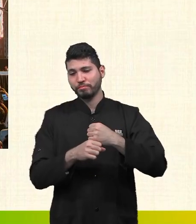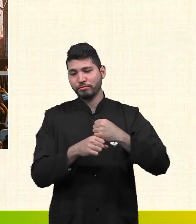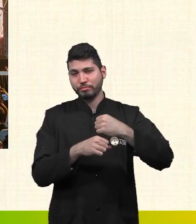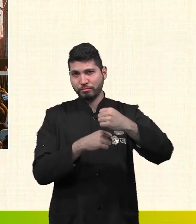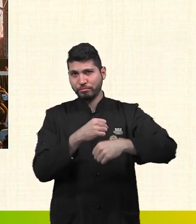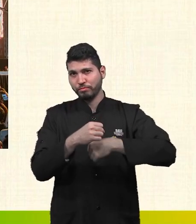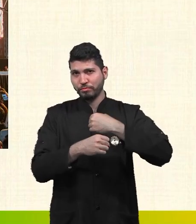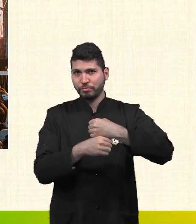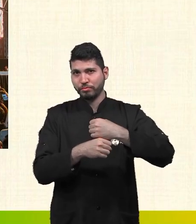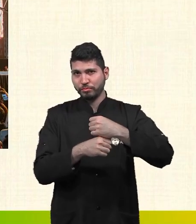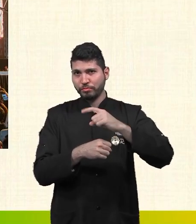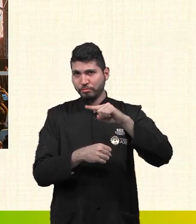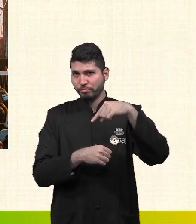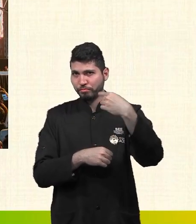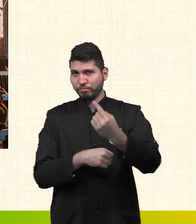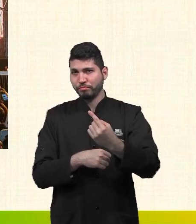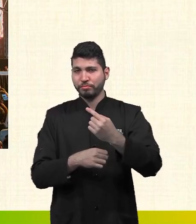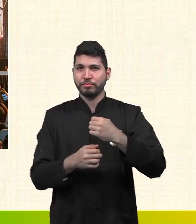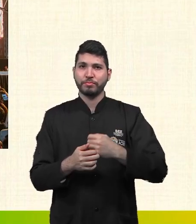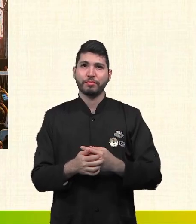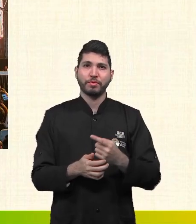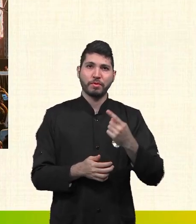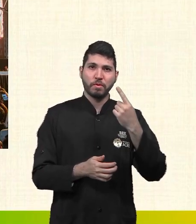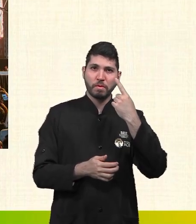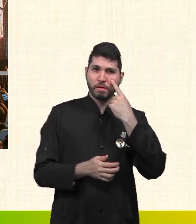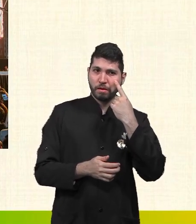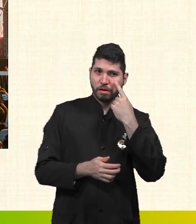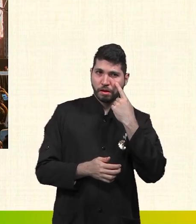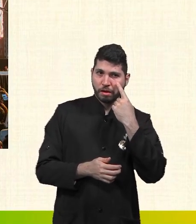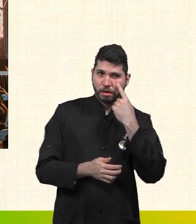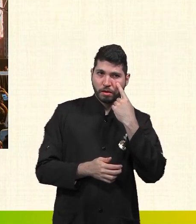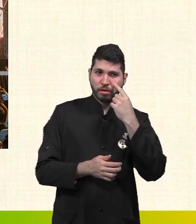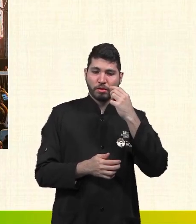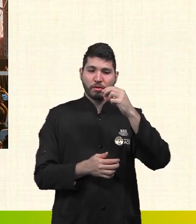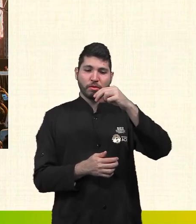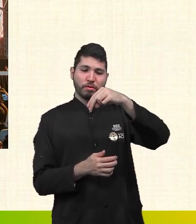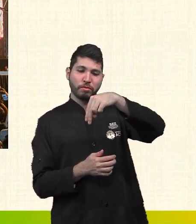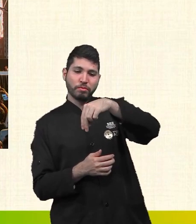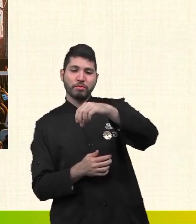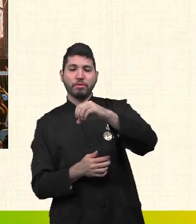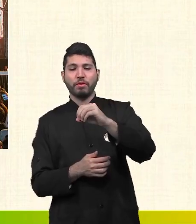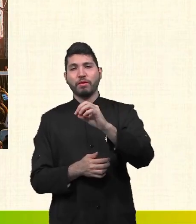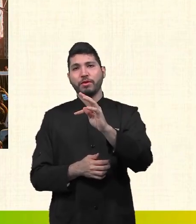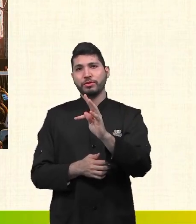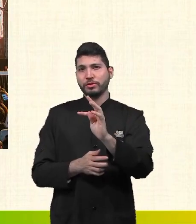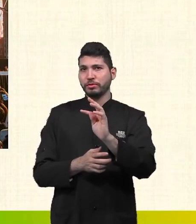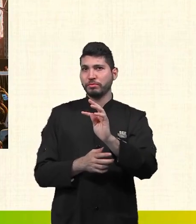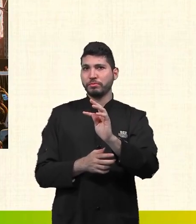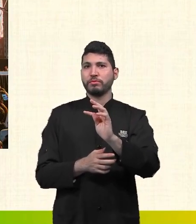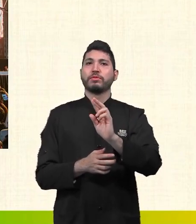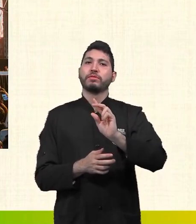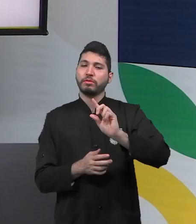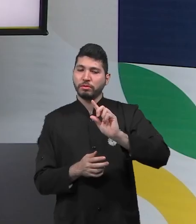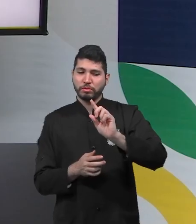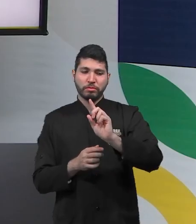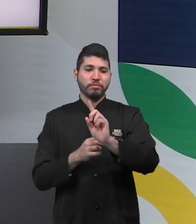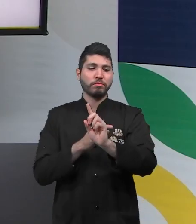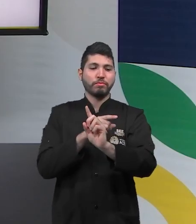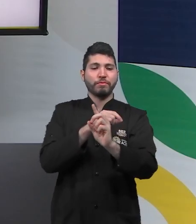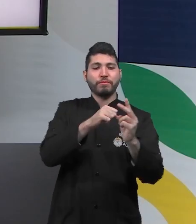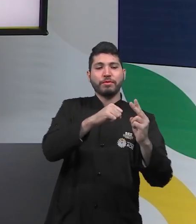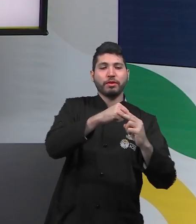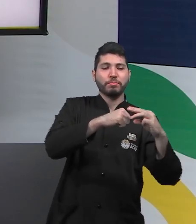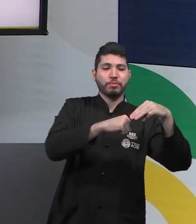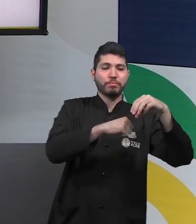ano. Observe que o not vai vir sempre após o verbo modal, como eu falei para vocês, que essa é